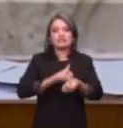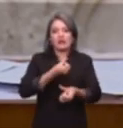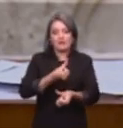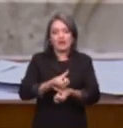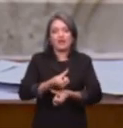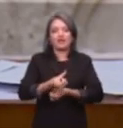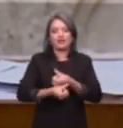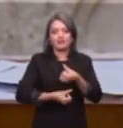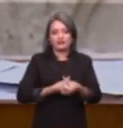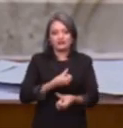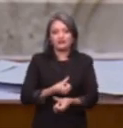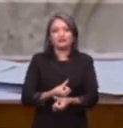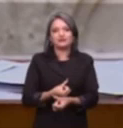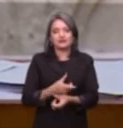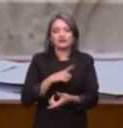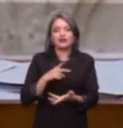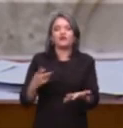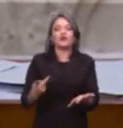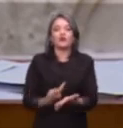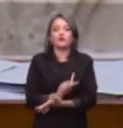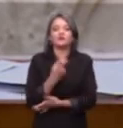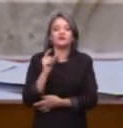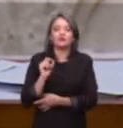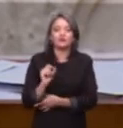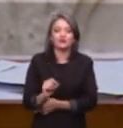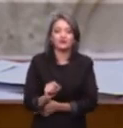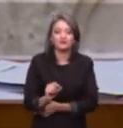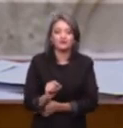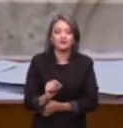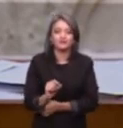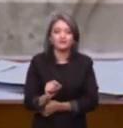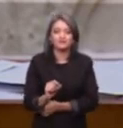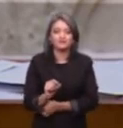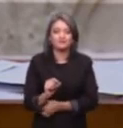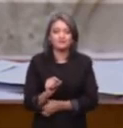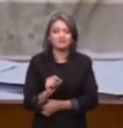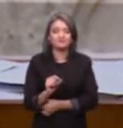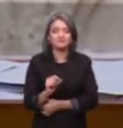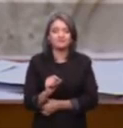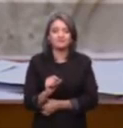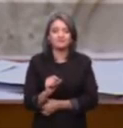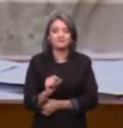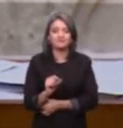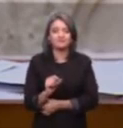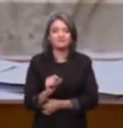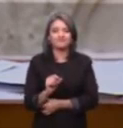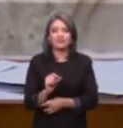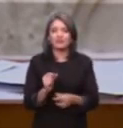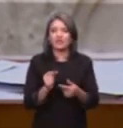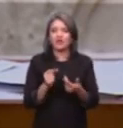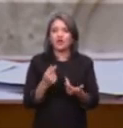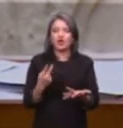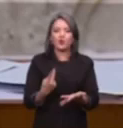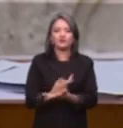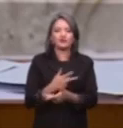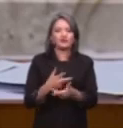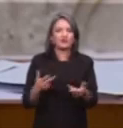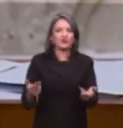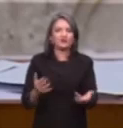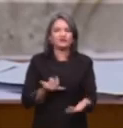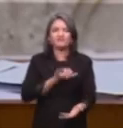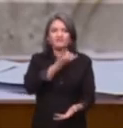que hoje se encerra se seguiu a um fato absolutamente atípico nos